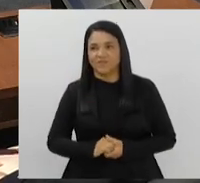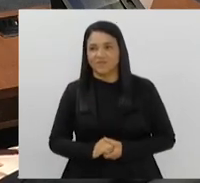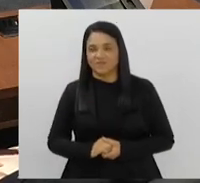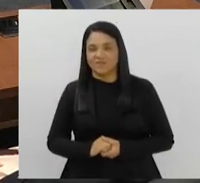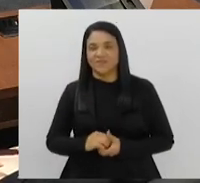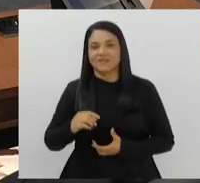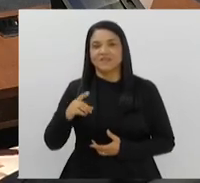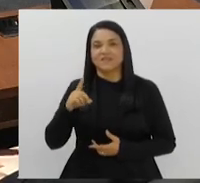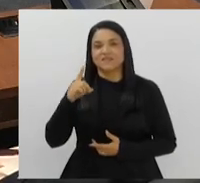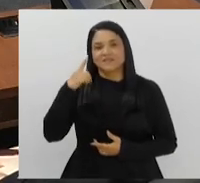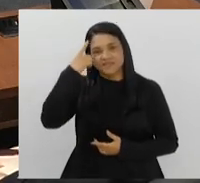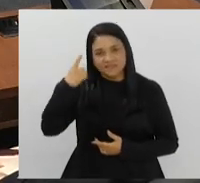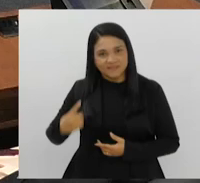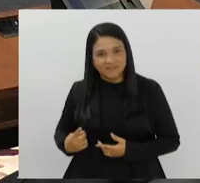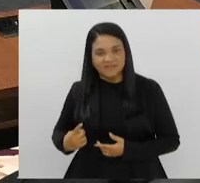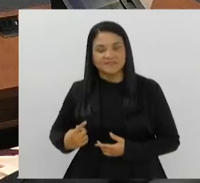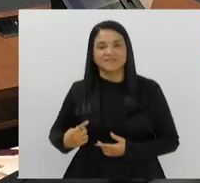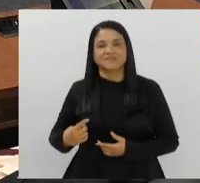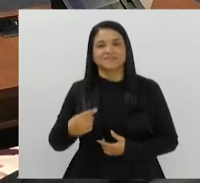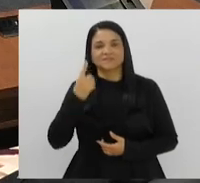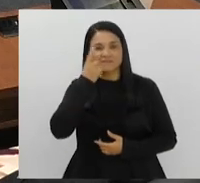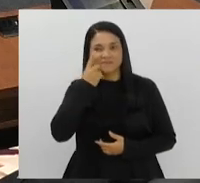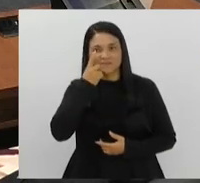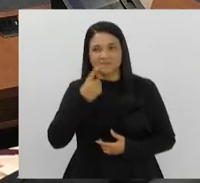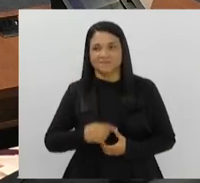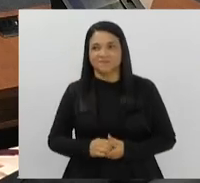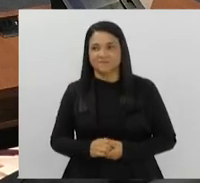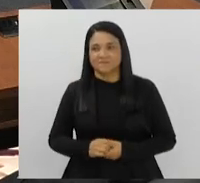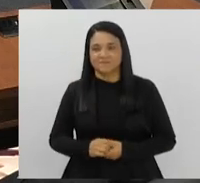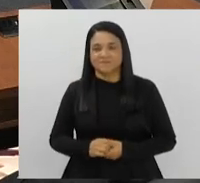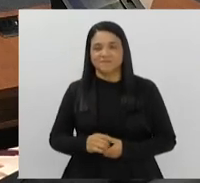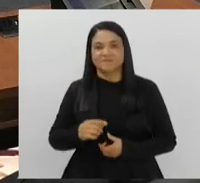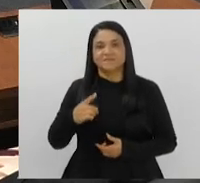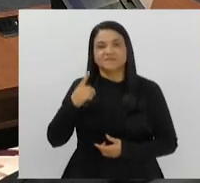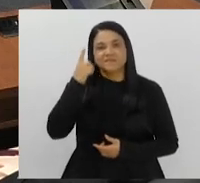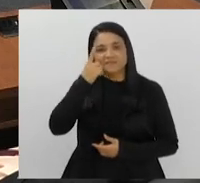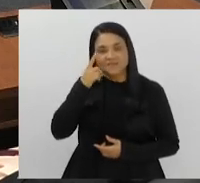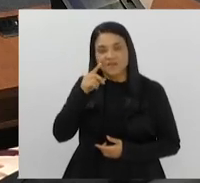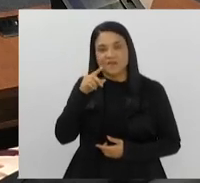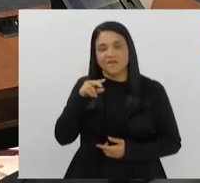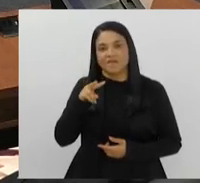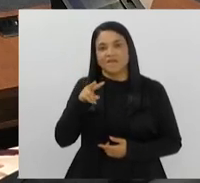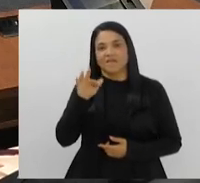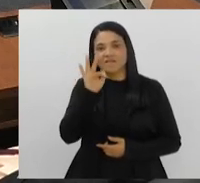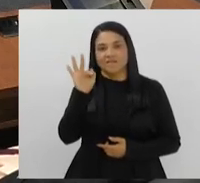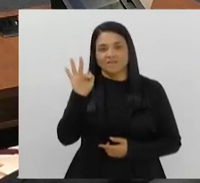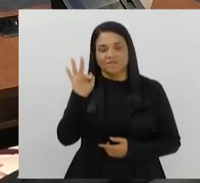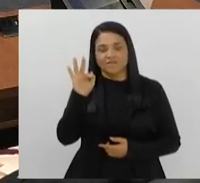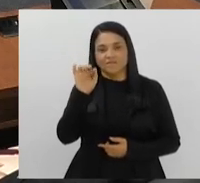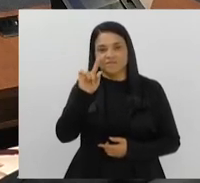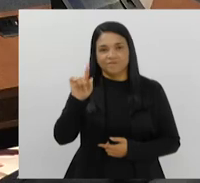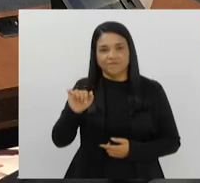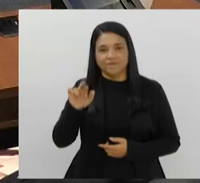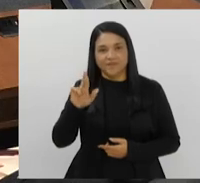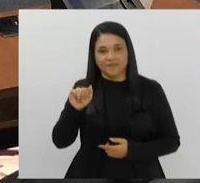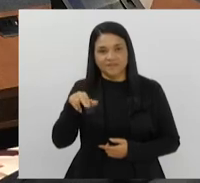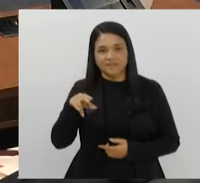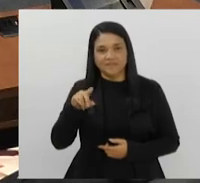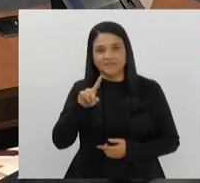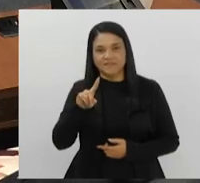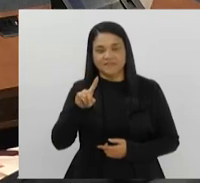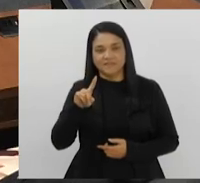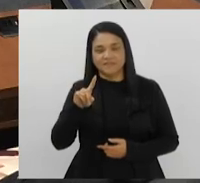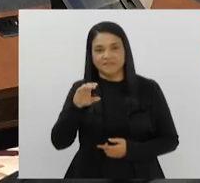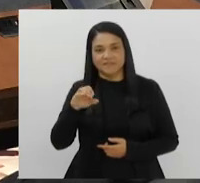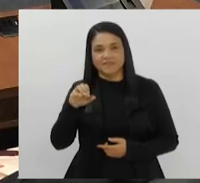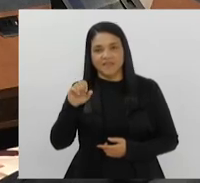Dani Balbi. Não. Francine Mota. Dani Monteiro não faz cultura. Tande